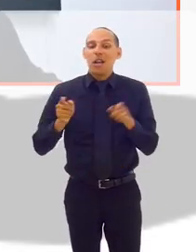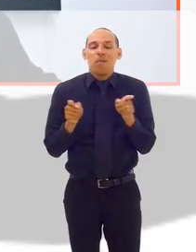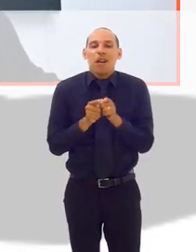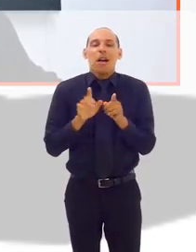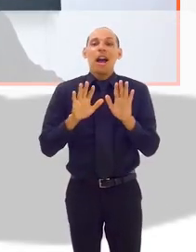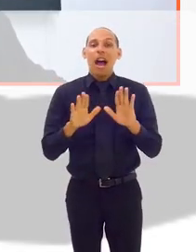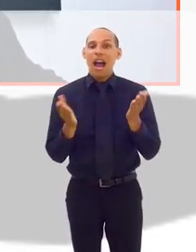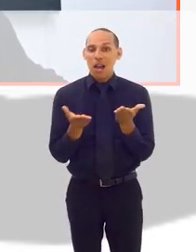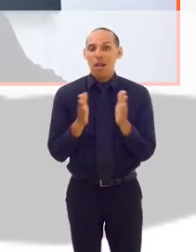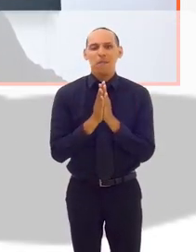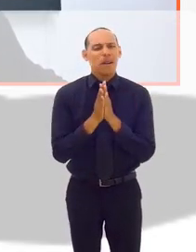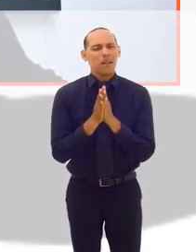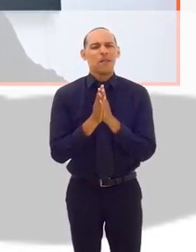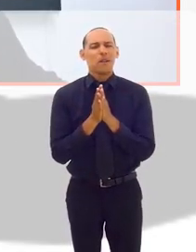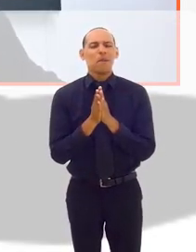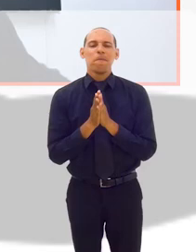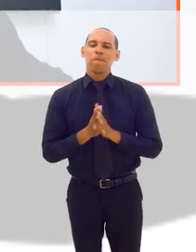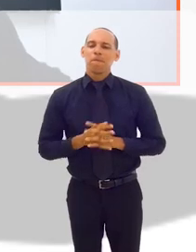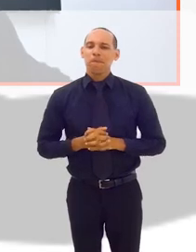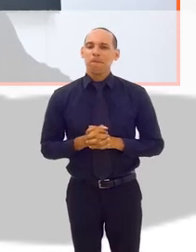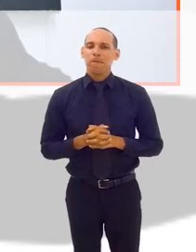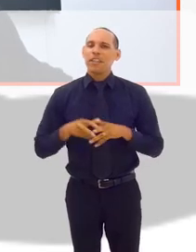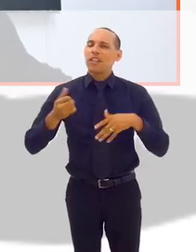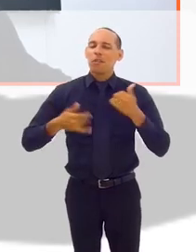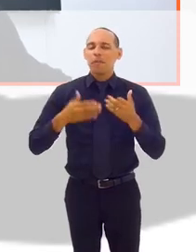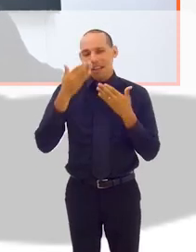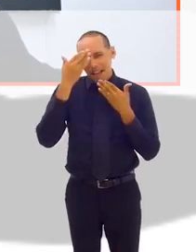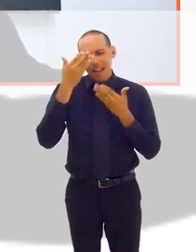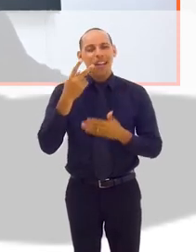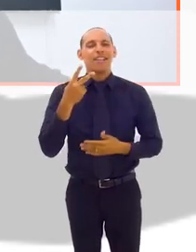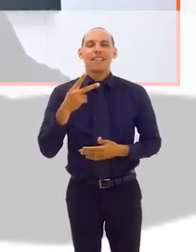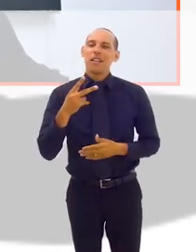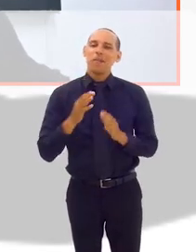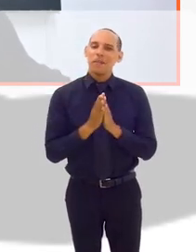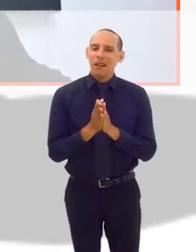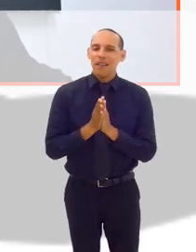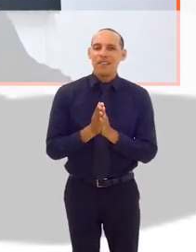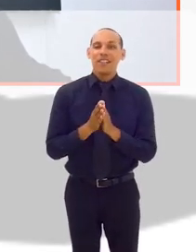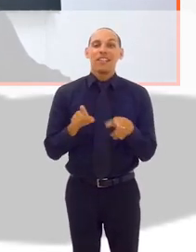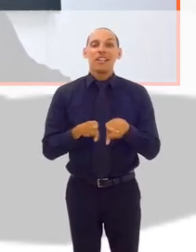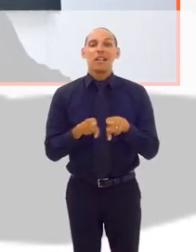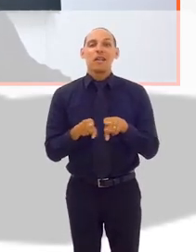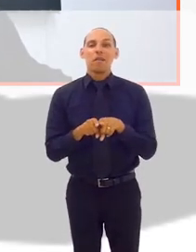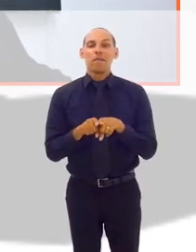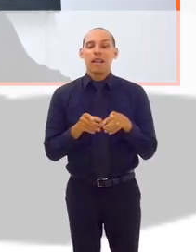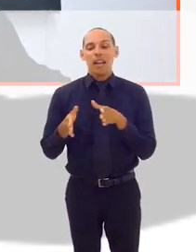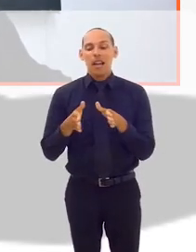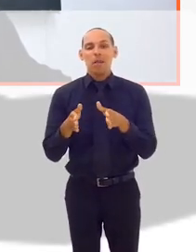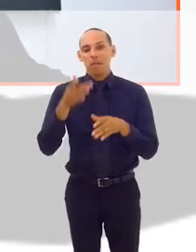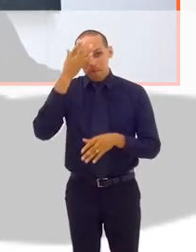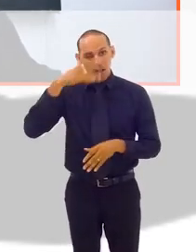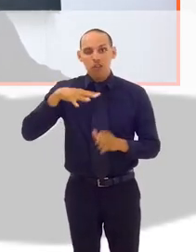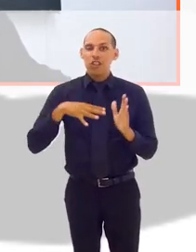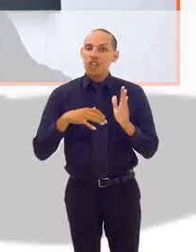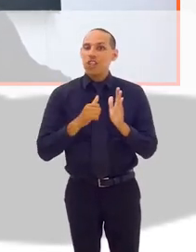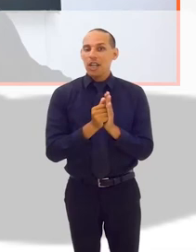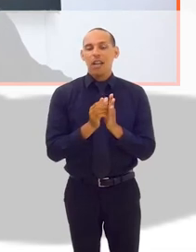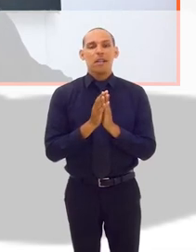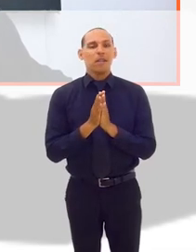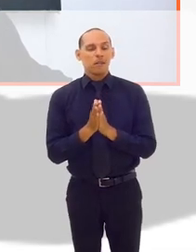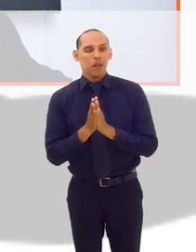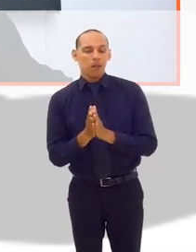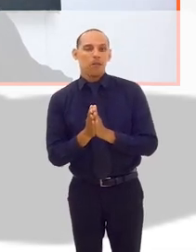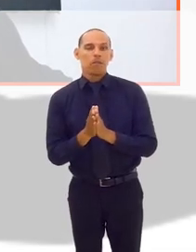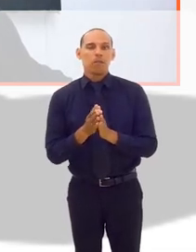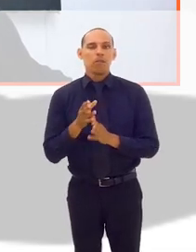pouco tempo, hein? Eu queria que você agora já começasse a dar os seus agradecimentos e dar os caminhos para as pessoas poderem se